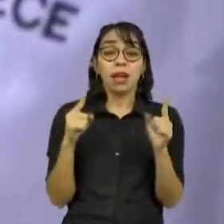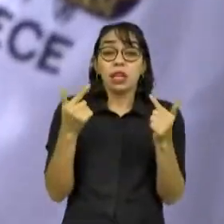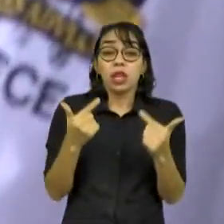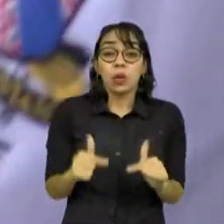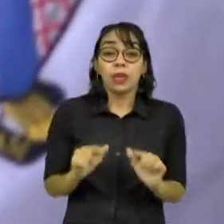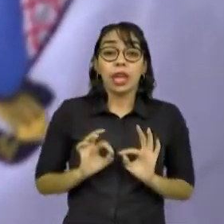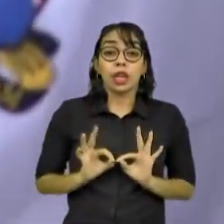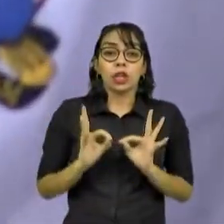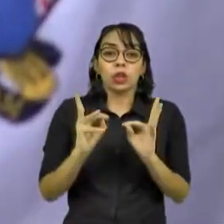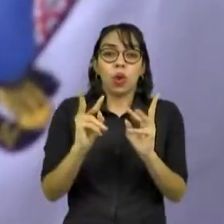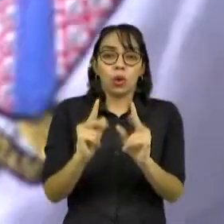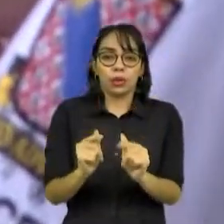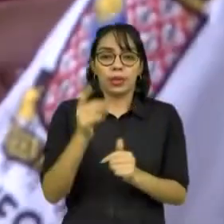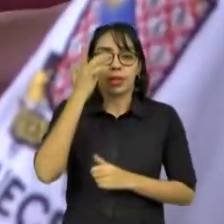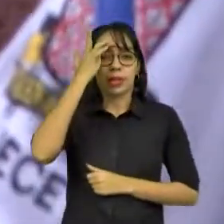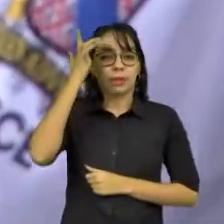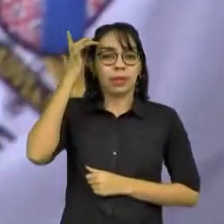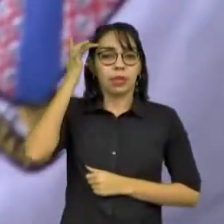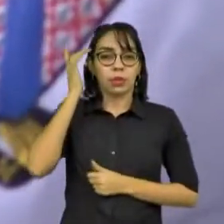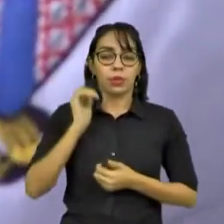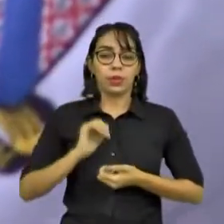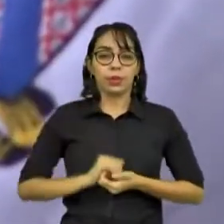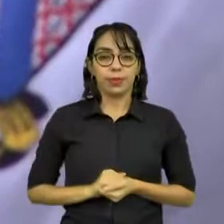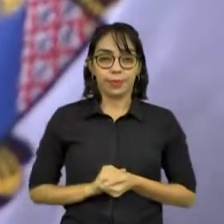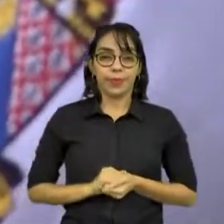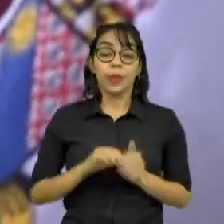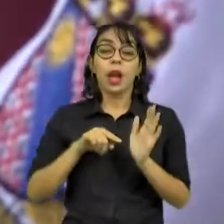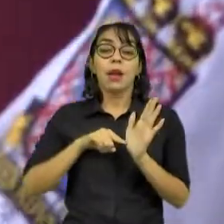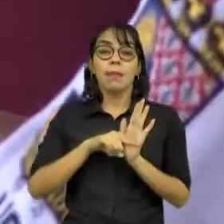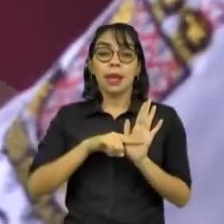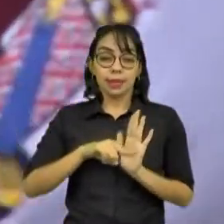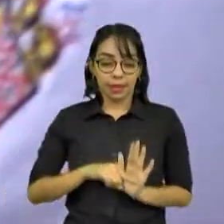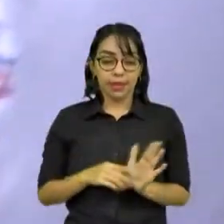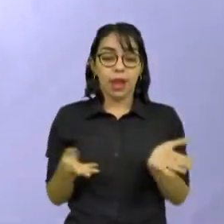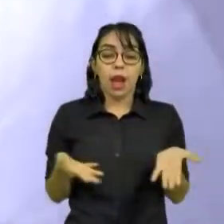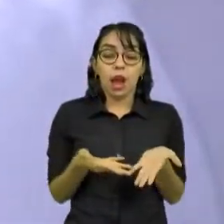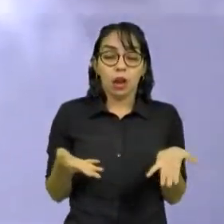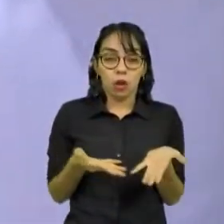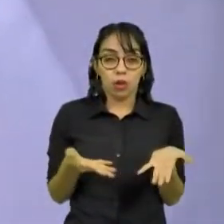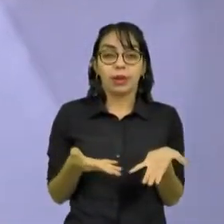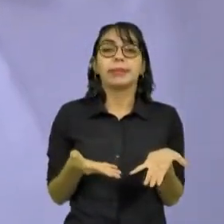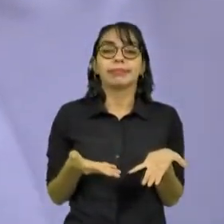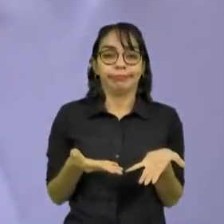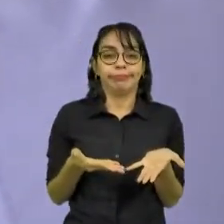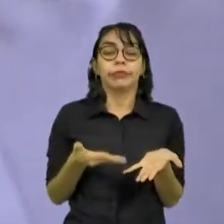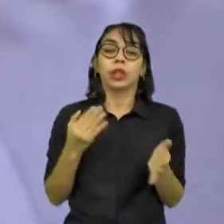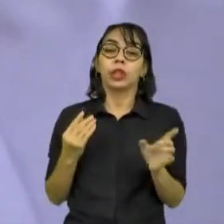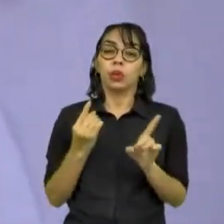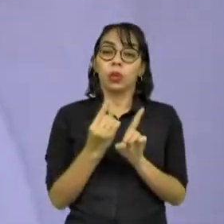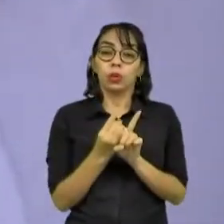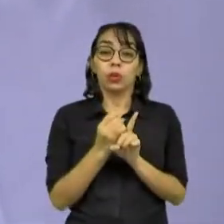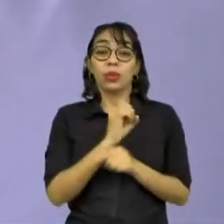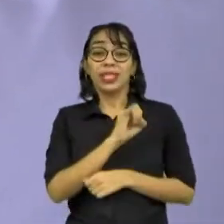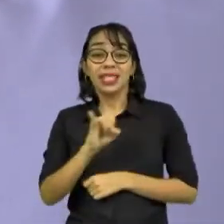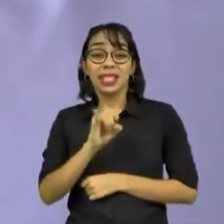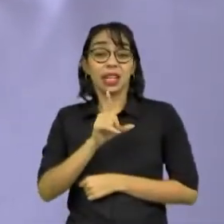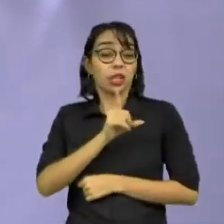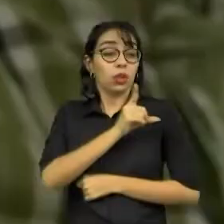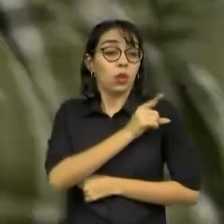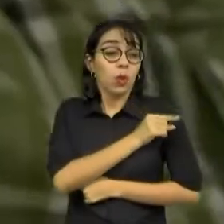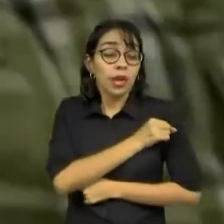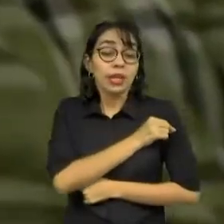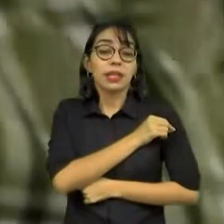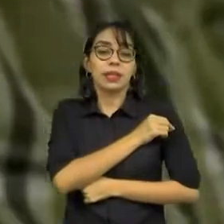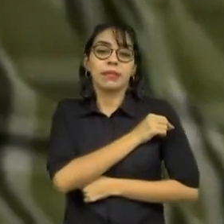E recentemente saiu uma pesquisa que diz que pessoas imunizadas com vacina da varíola há 50